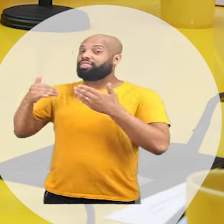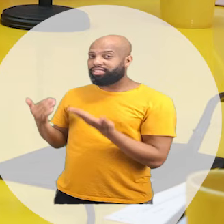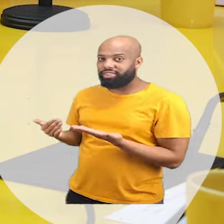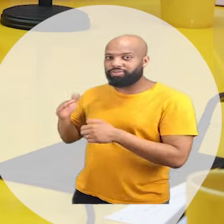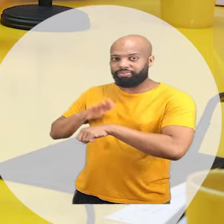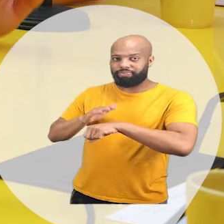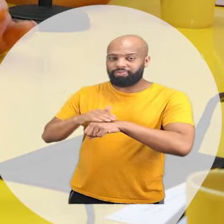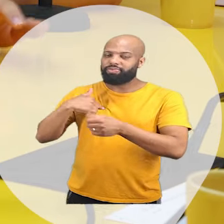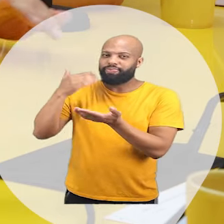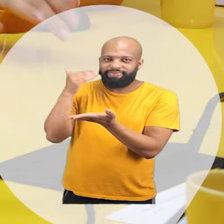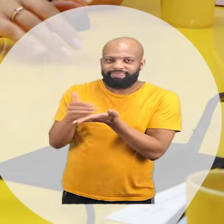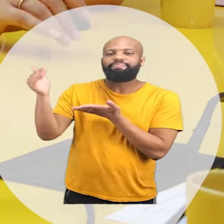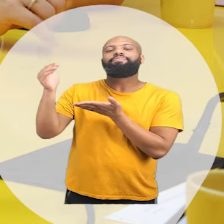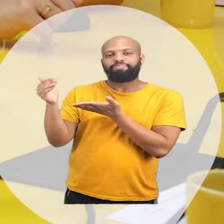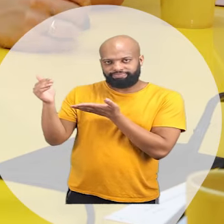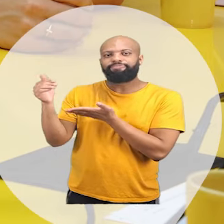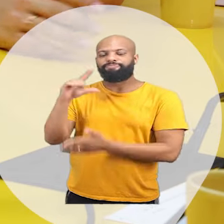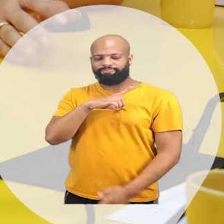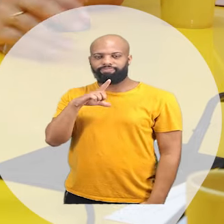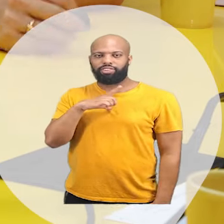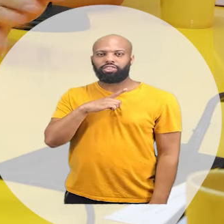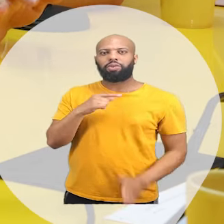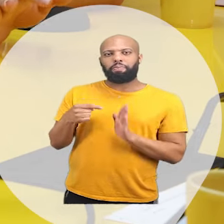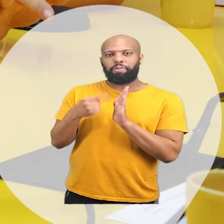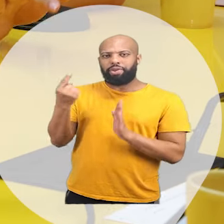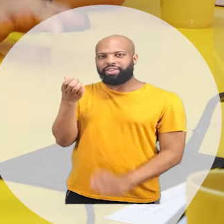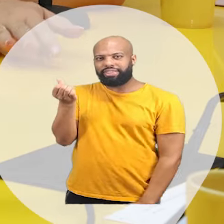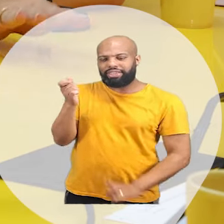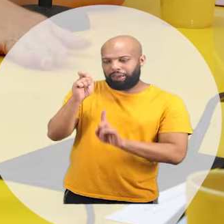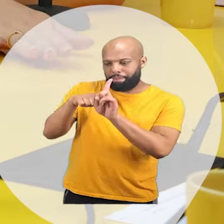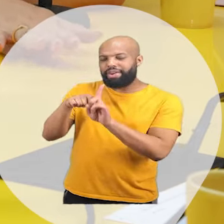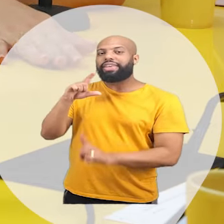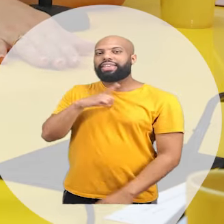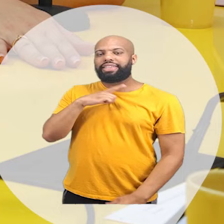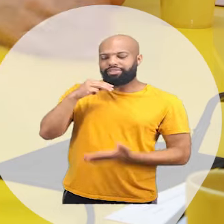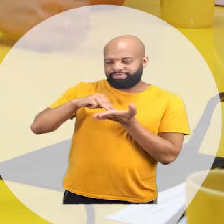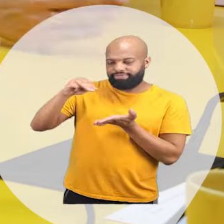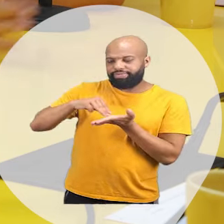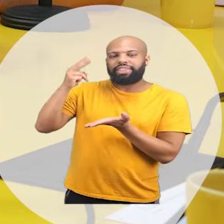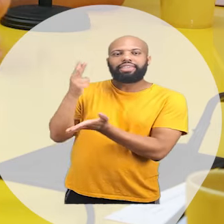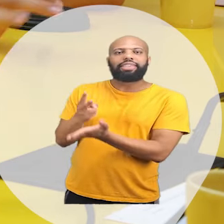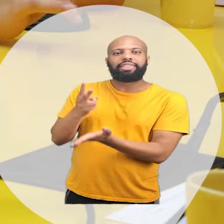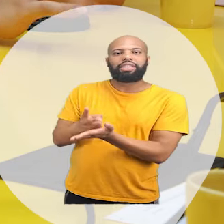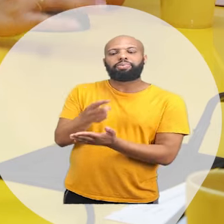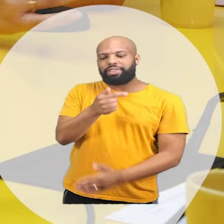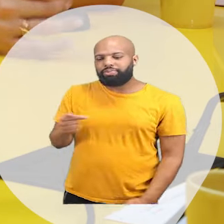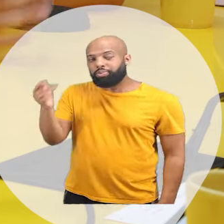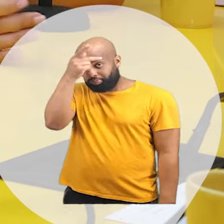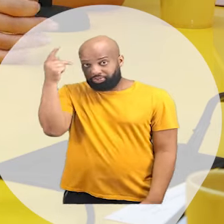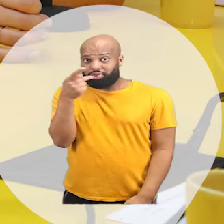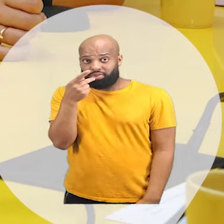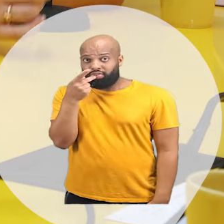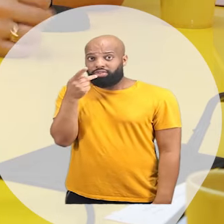desde quando eu comecei assim dos primeiros seis meses eu recebo mensagem semanalmente das